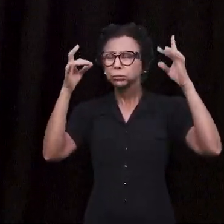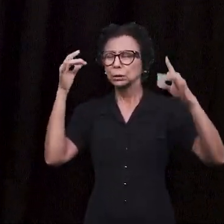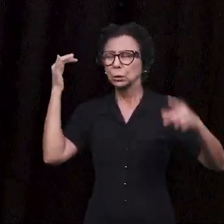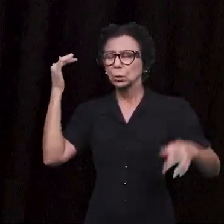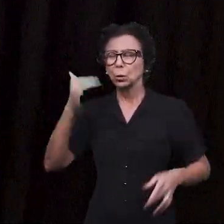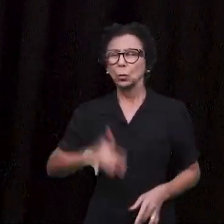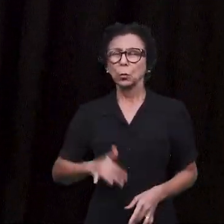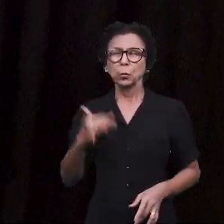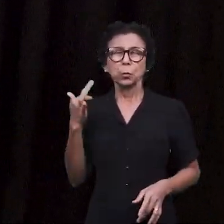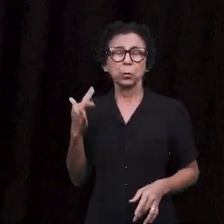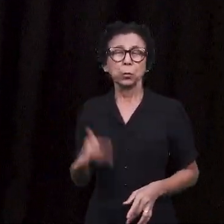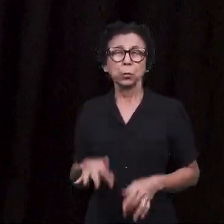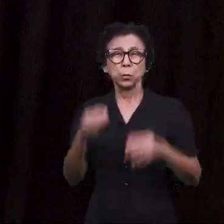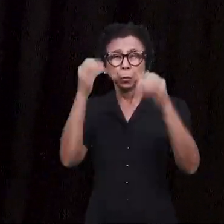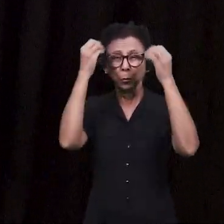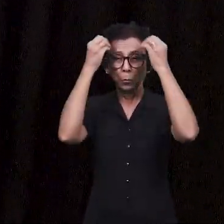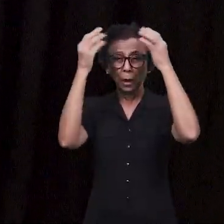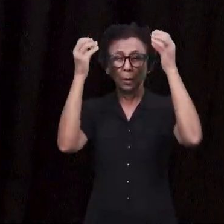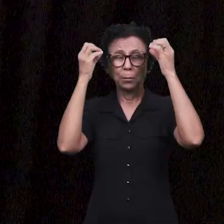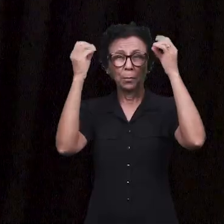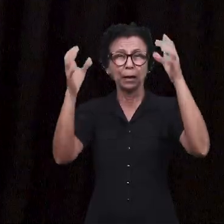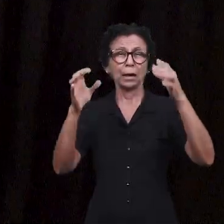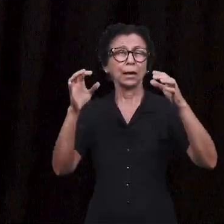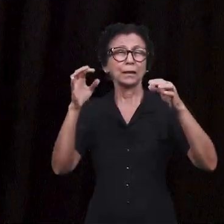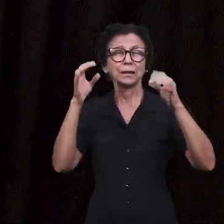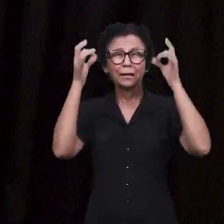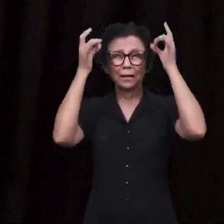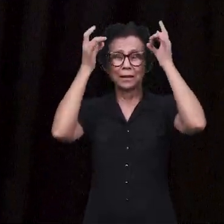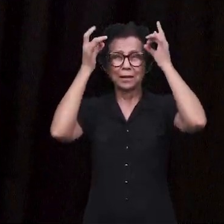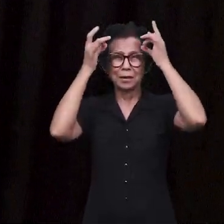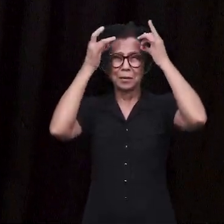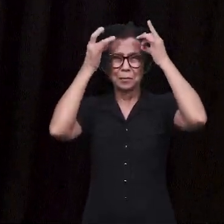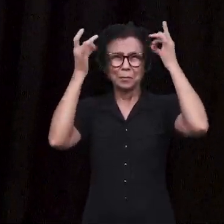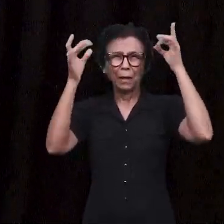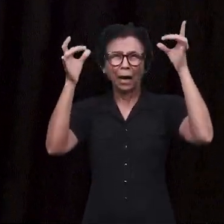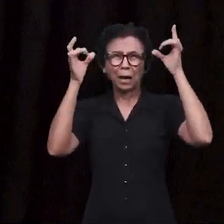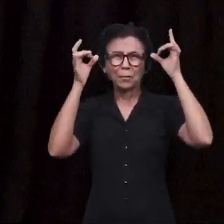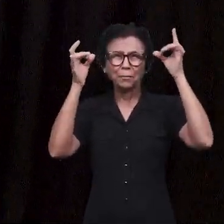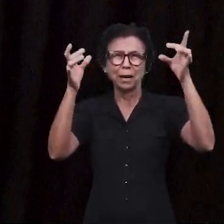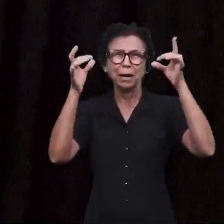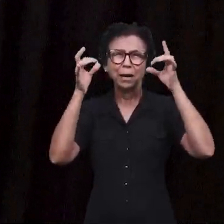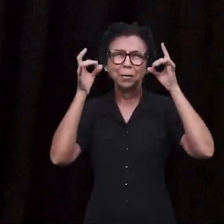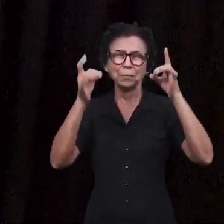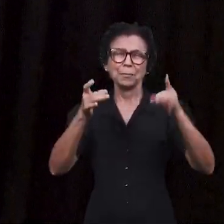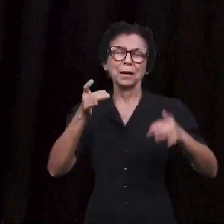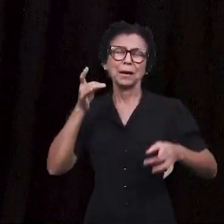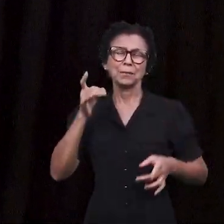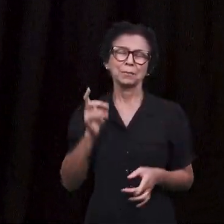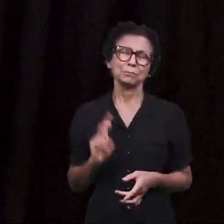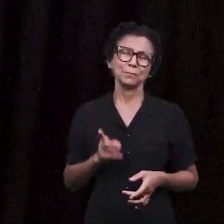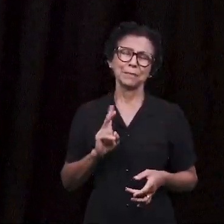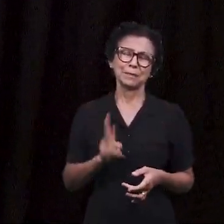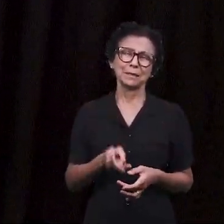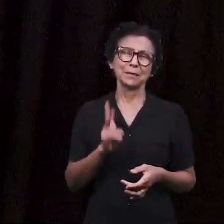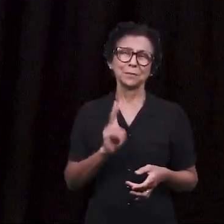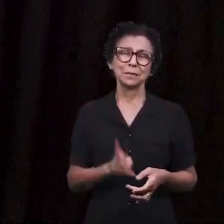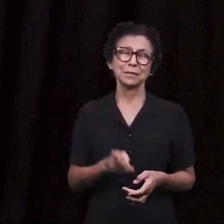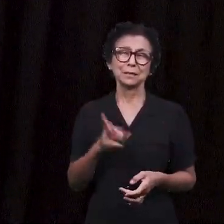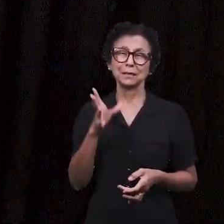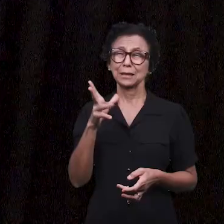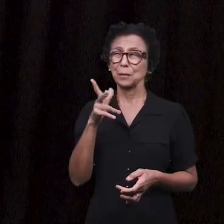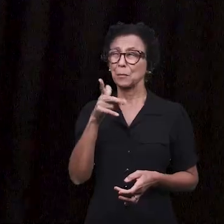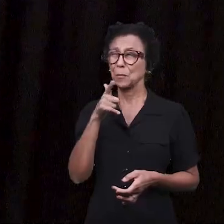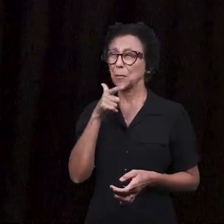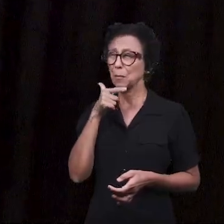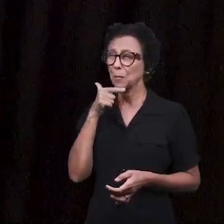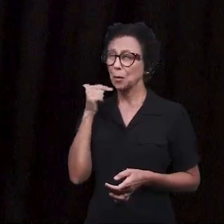é caracterizada como uma dor que ela não passa, ela persiste, é uma dor incapacitante. Muitas das vezes a